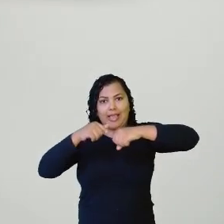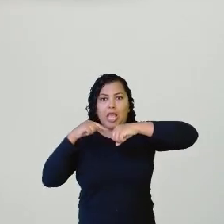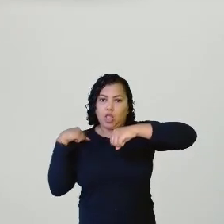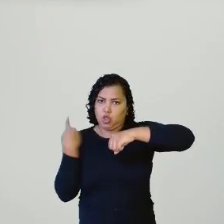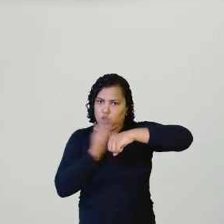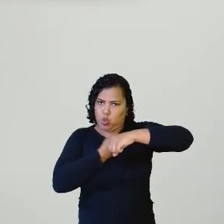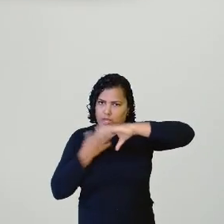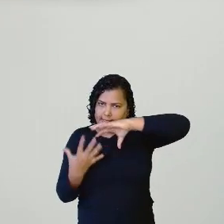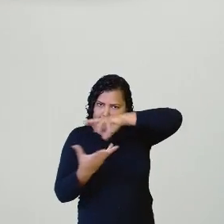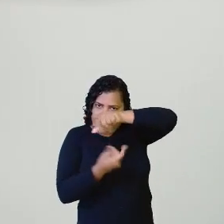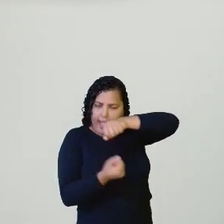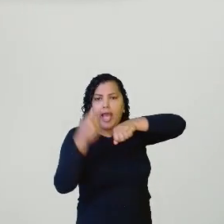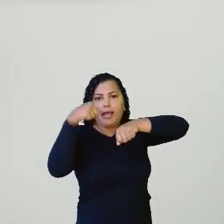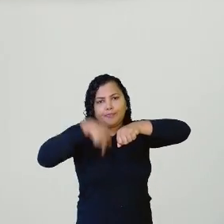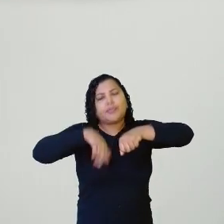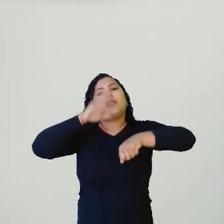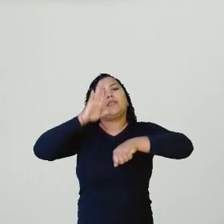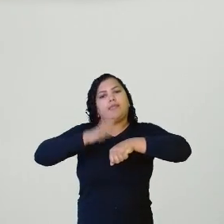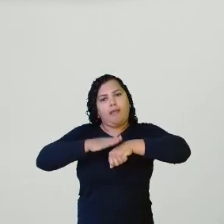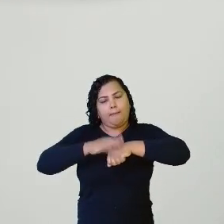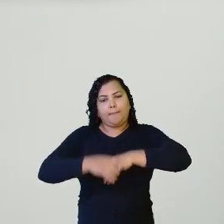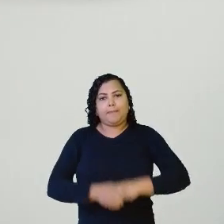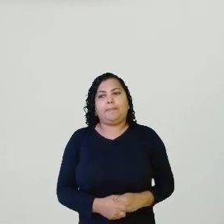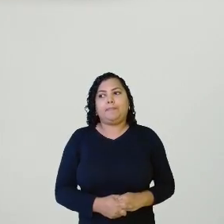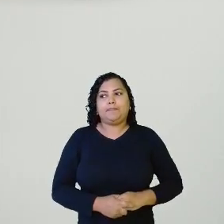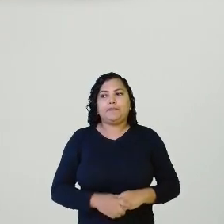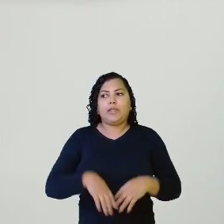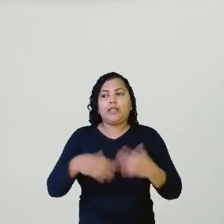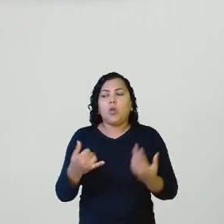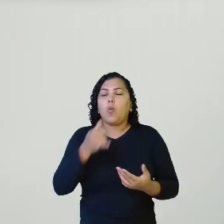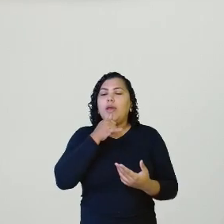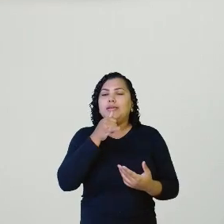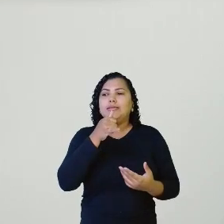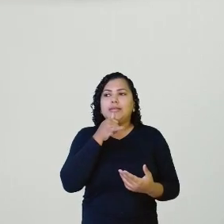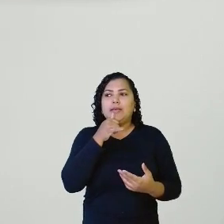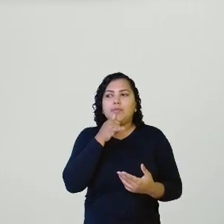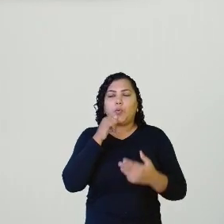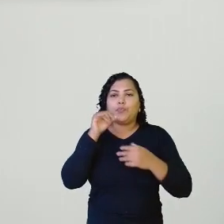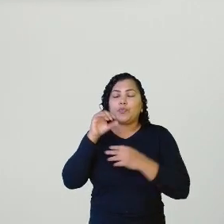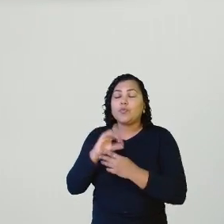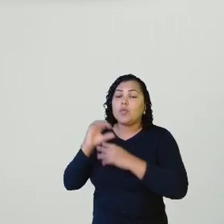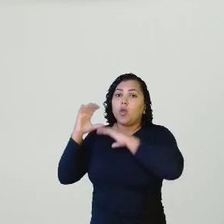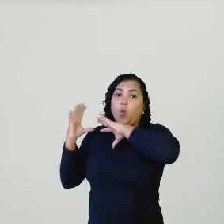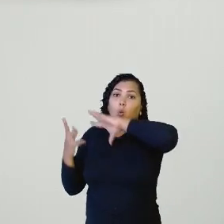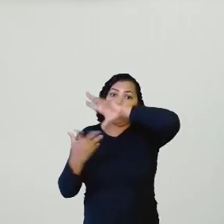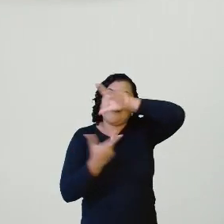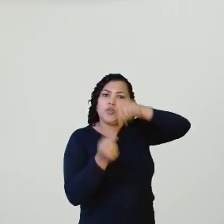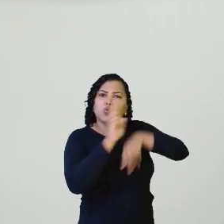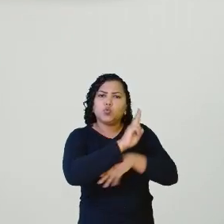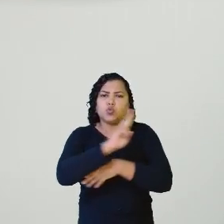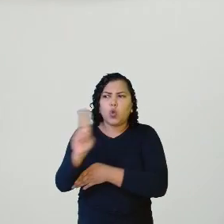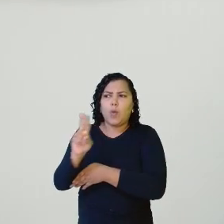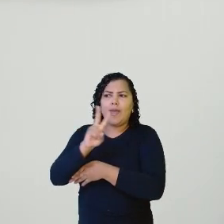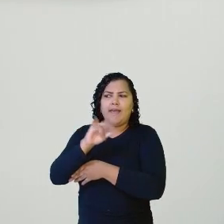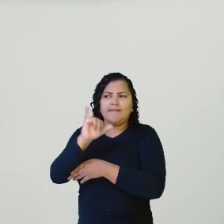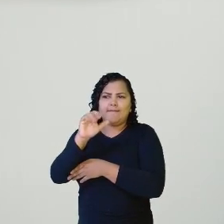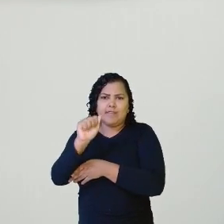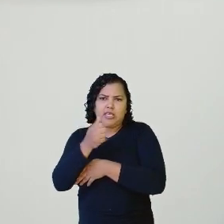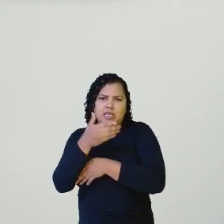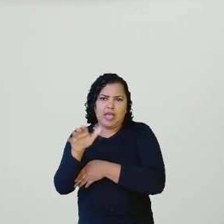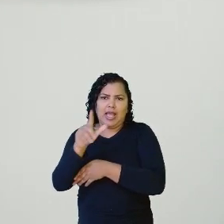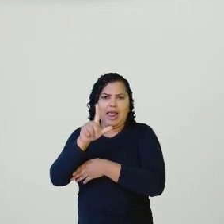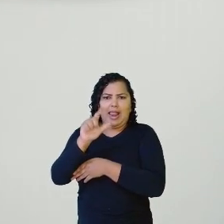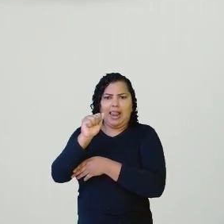sistema solar, ele está localizado em uma galáxia chamada Via Láctea. Por quê? Porque no universo existem